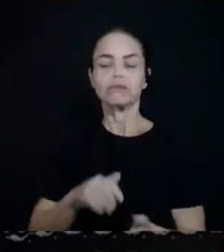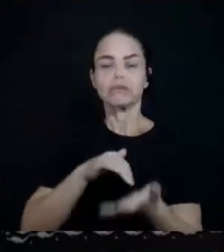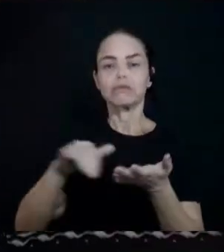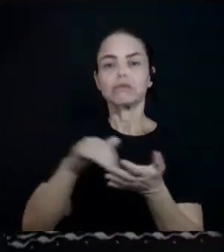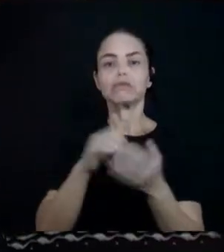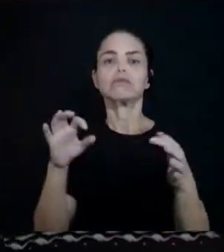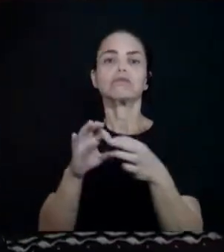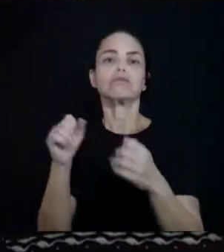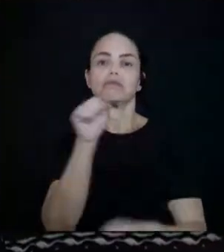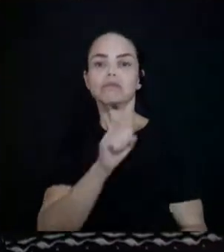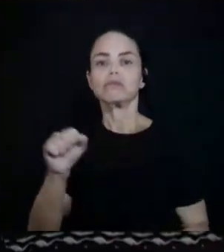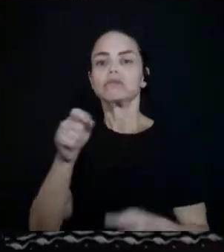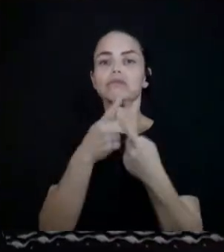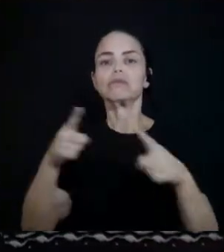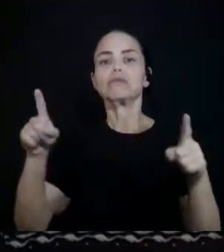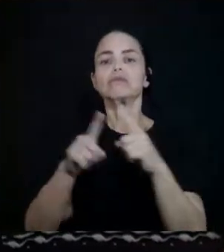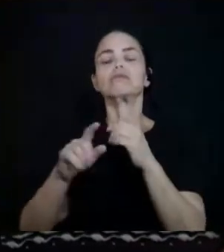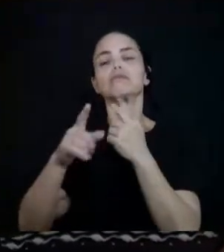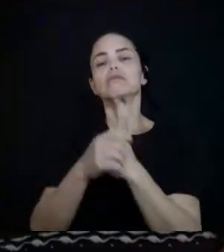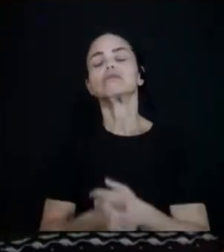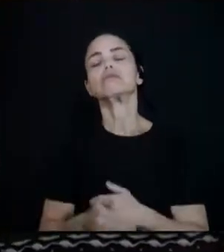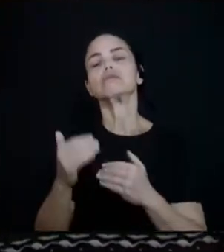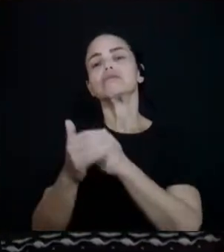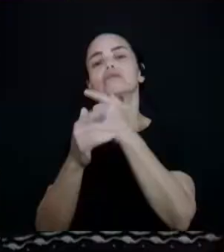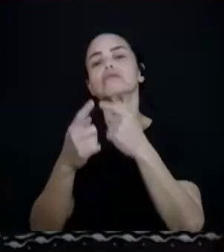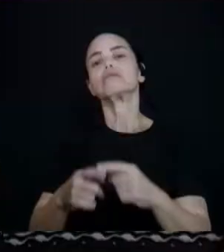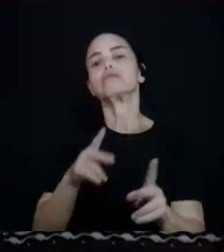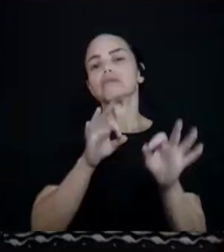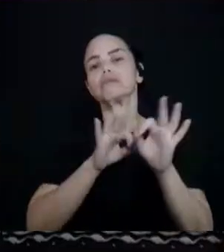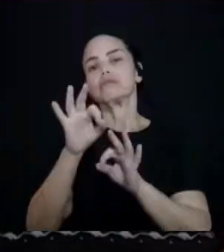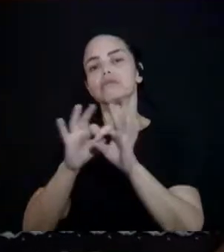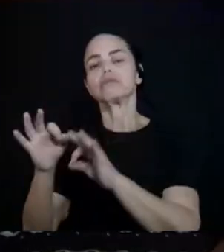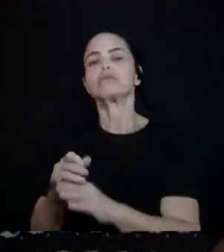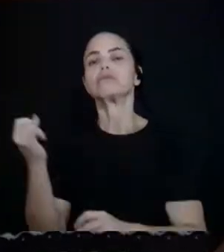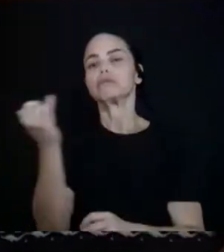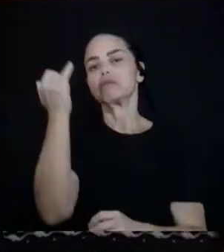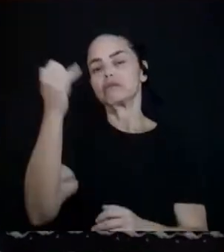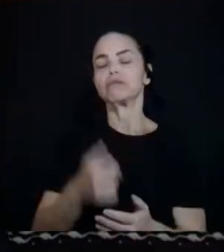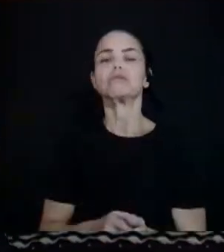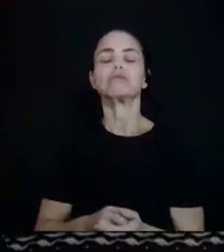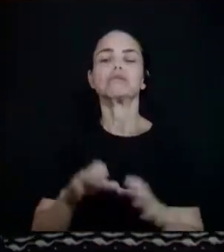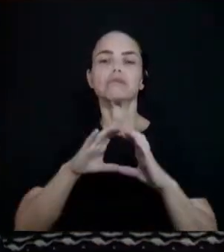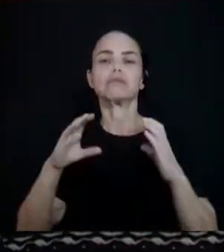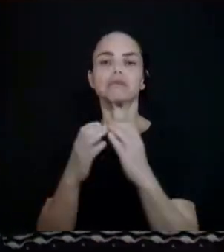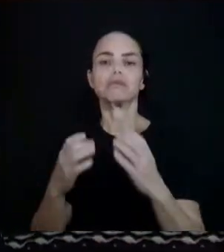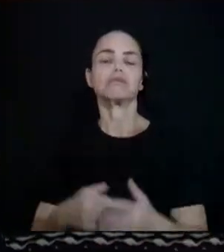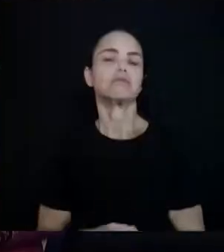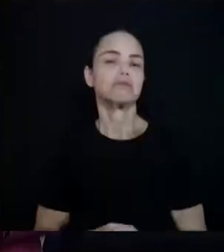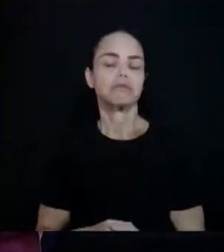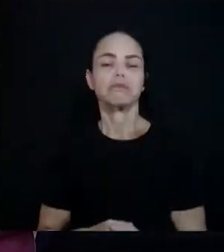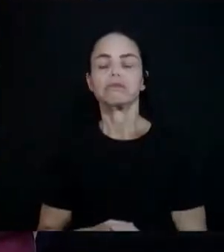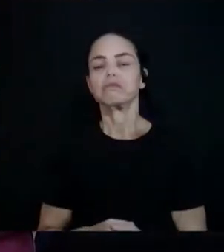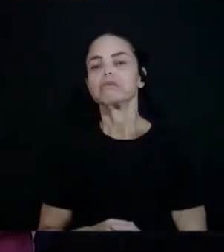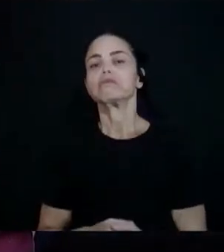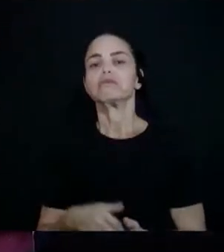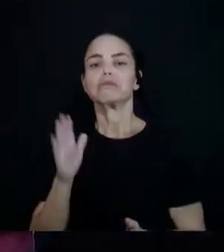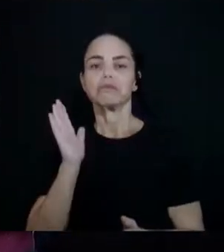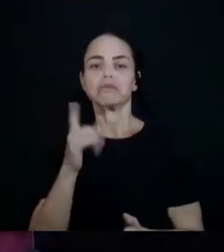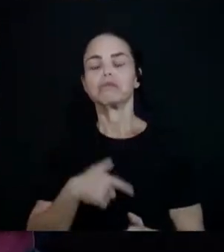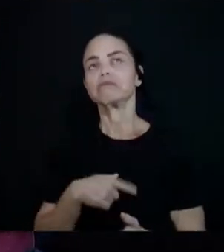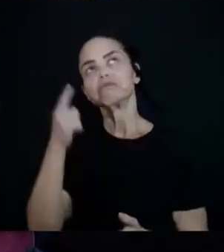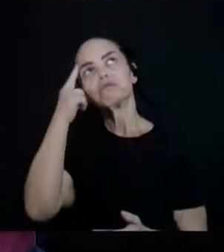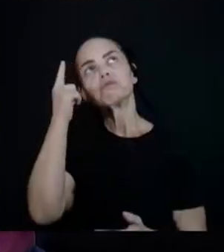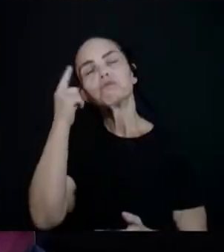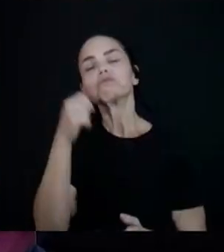com a orquestra, de construir um projeto que seja cada vez mais importante aqui para a comunidade. E já tem alguma ideia dos